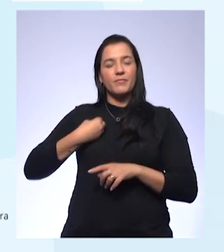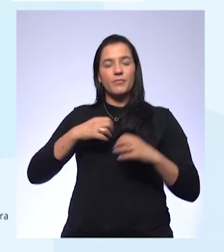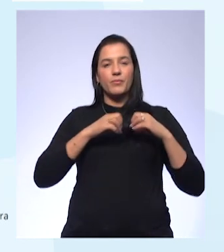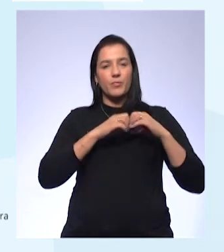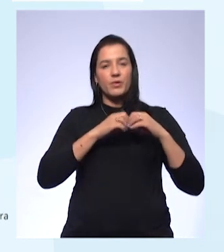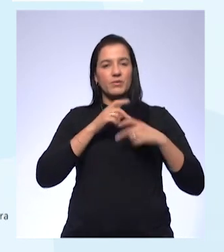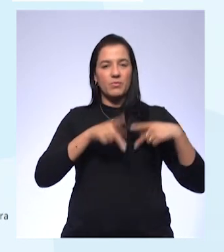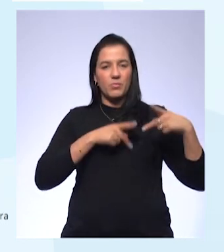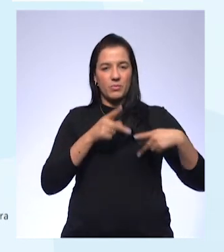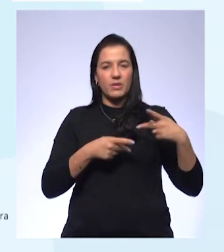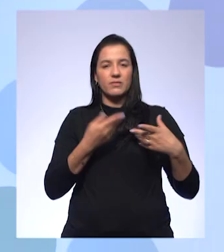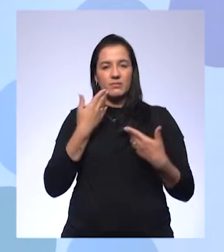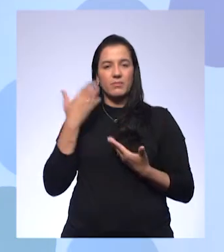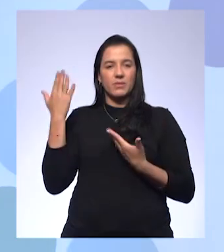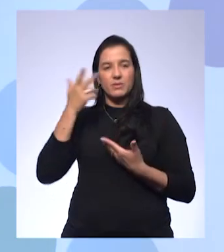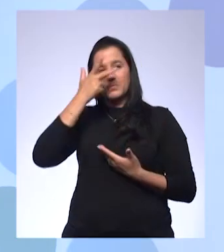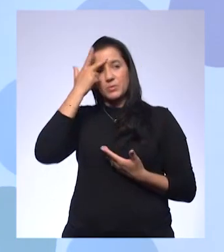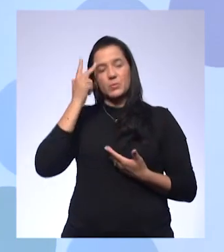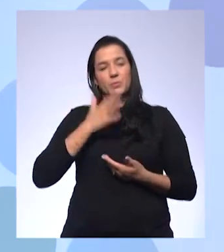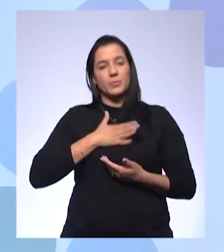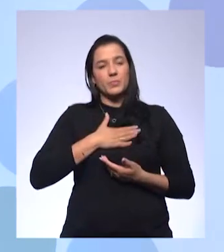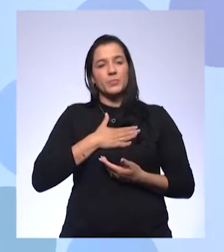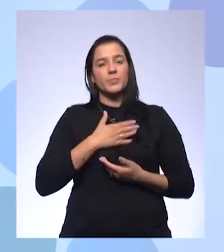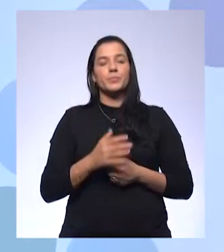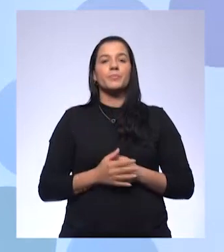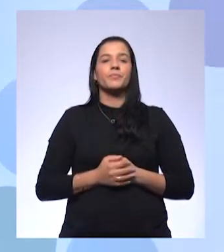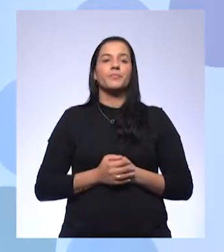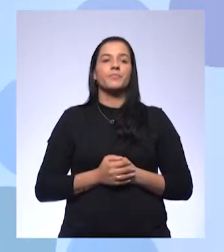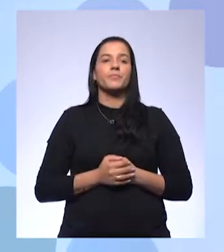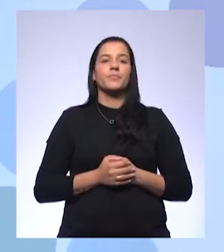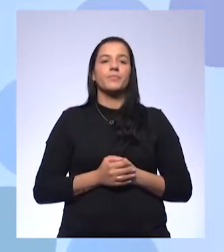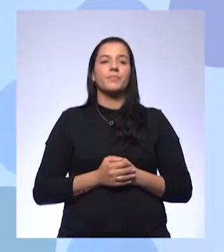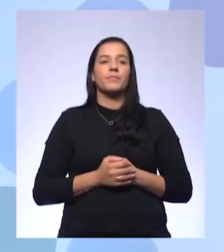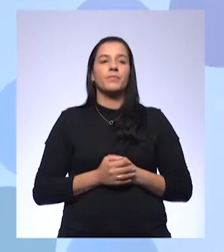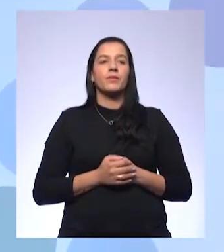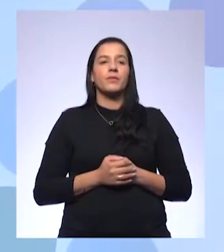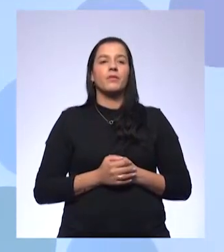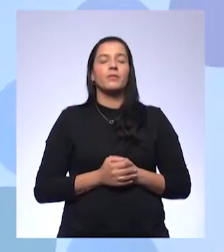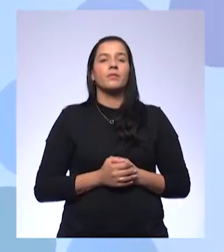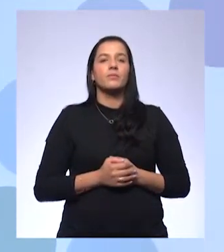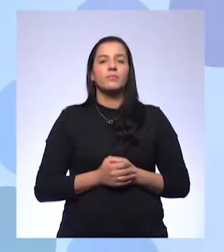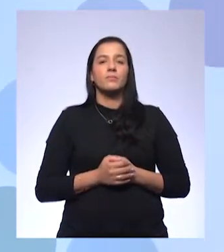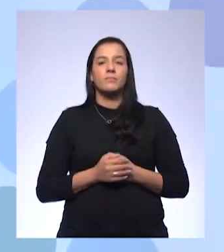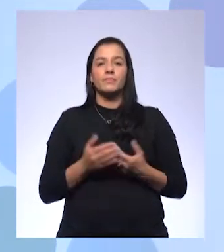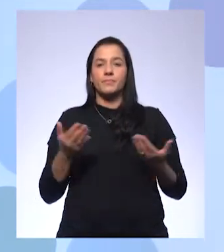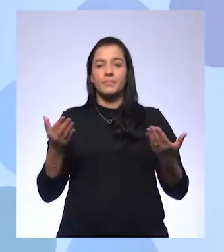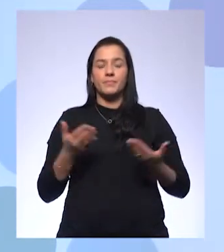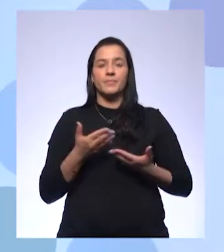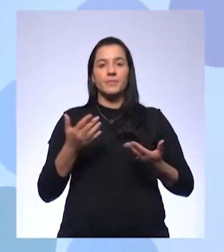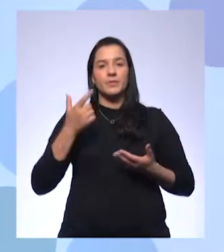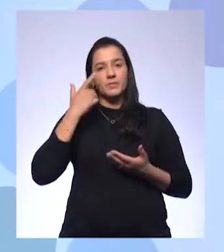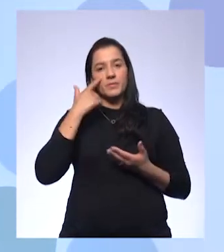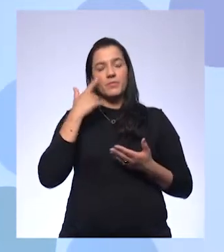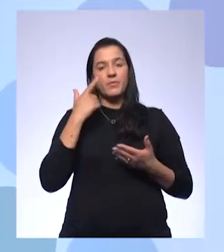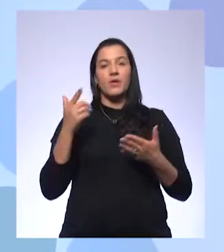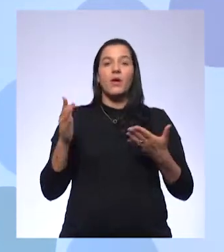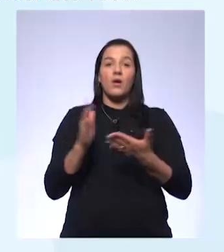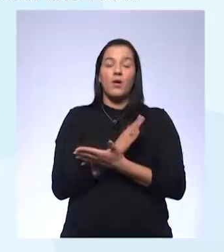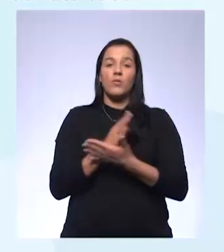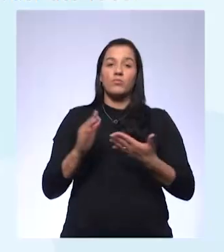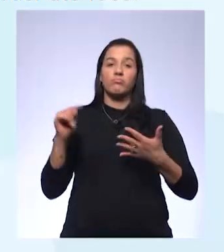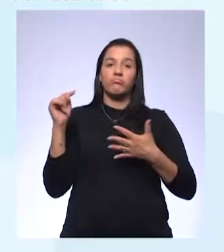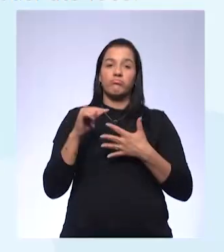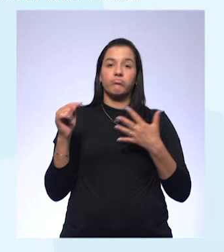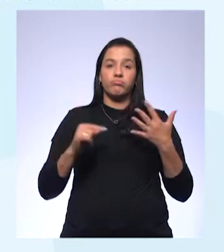povo. Certo, gente? Vamos agora acompanhar um pouquinho alguns detalhes, algumas características da ditadura na